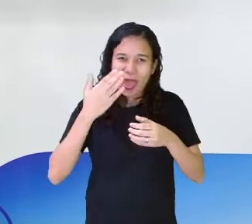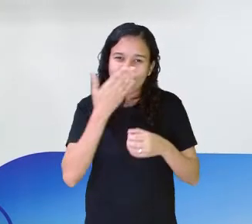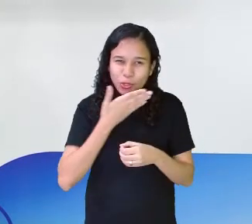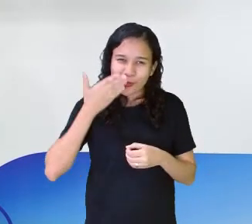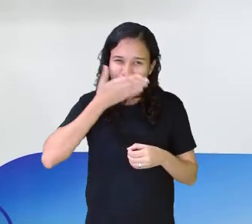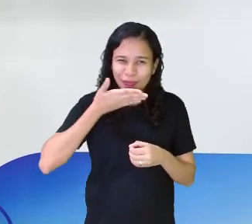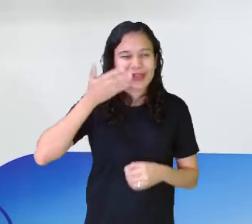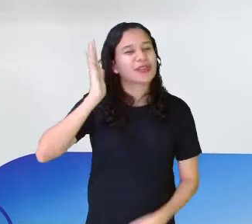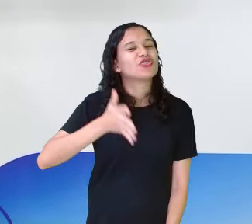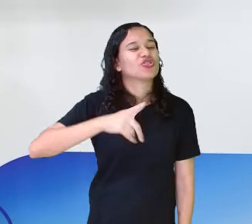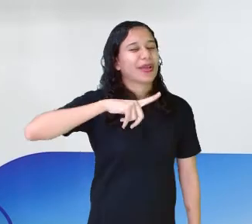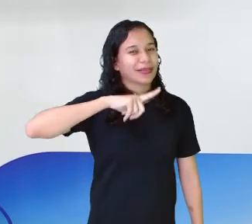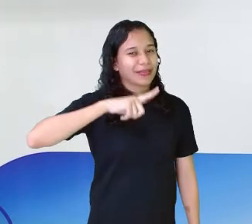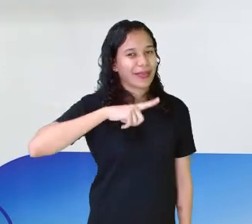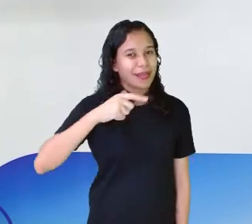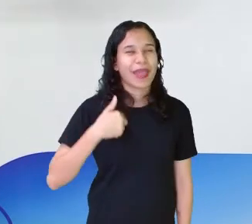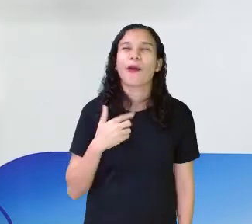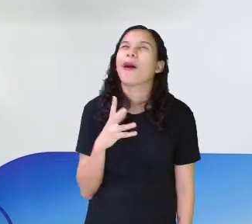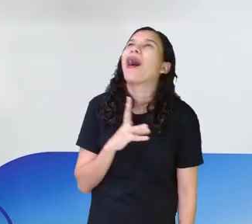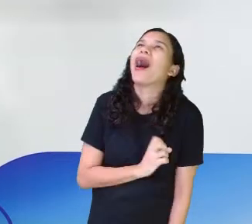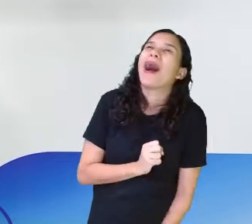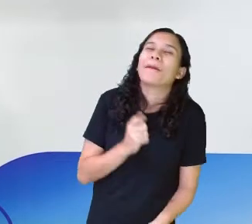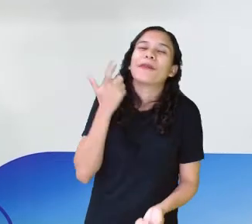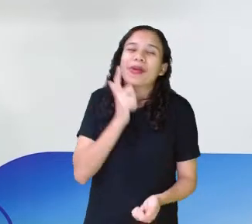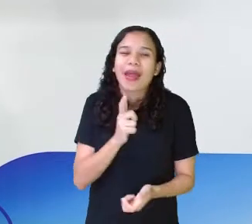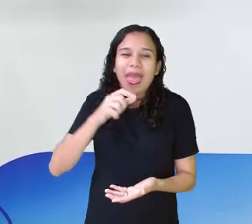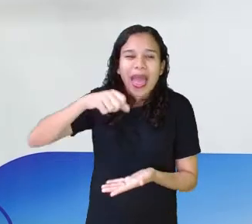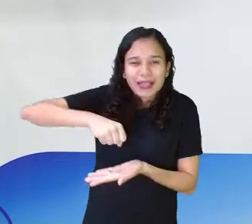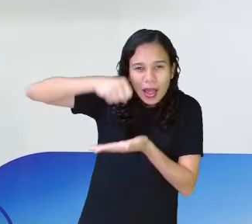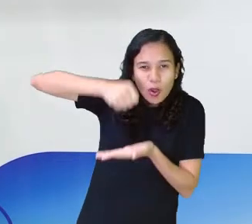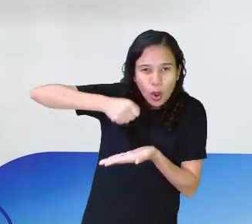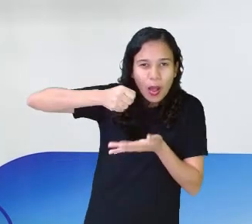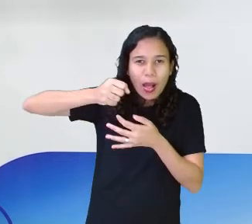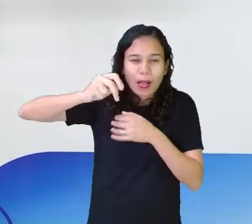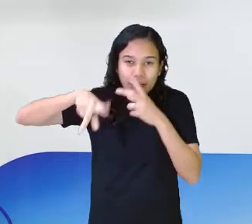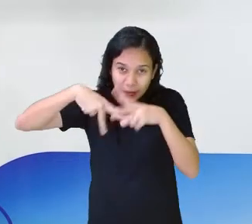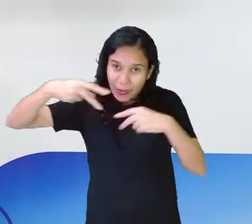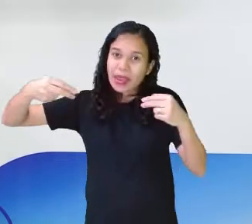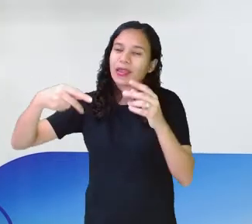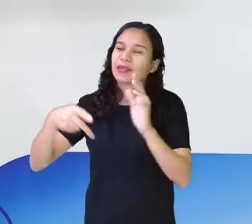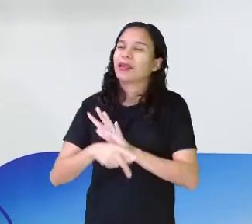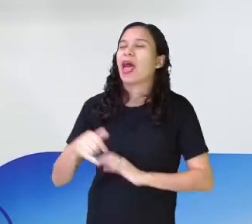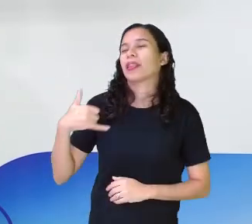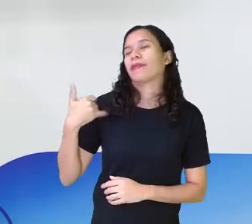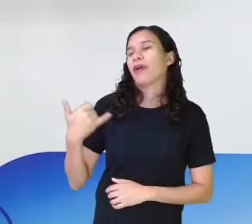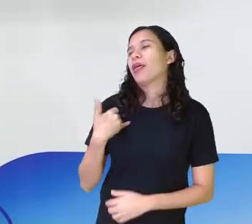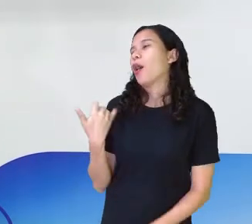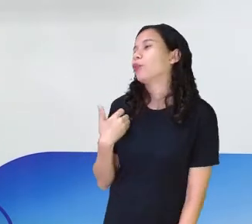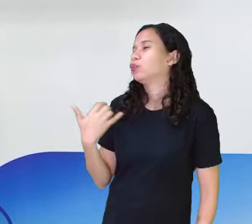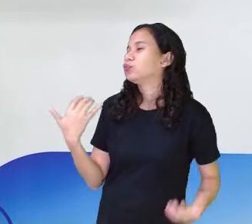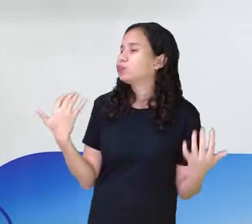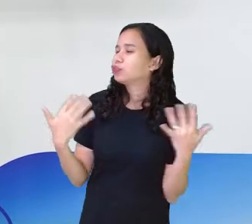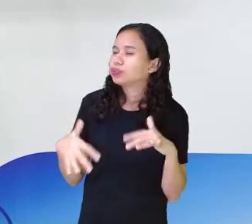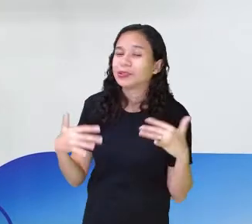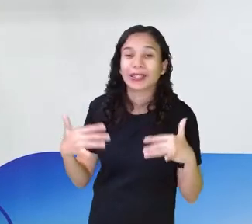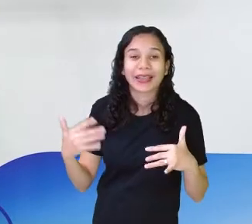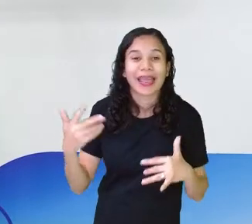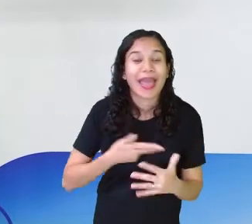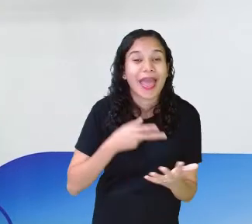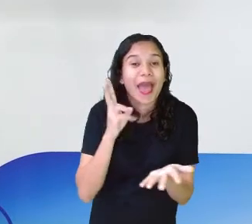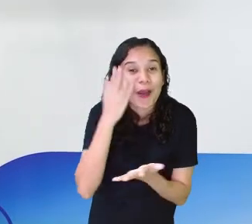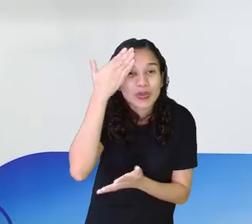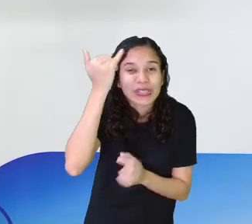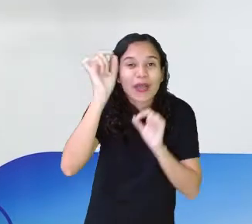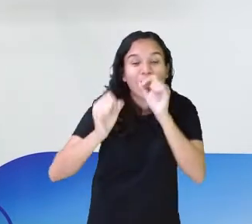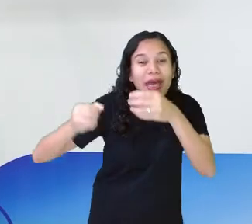vocês já ganharam, né? Eu, particularmente, amo ganhar sacolinha e brinde de aniversário. Eu amo. Então, eu